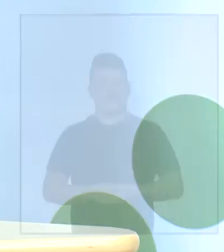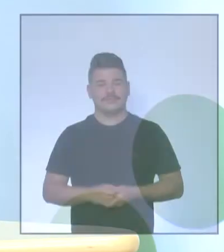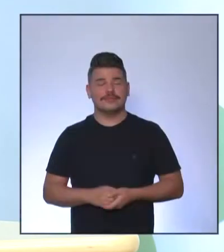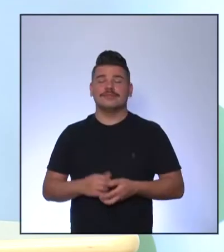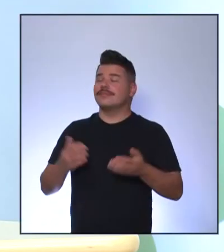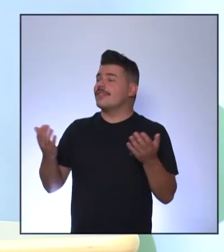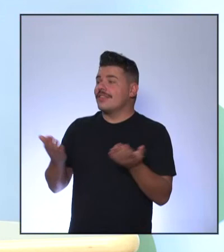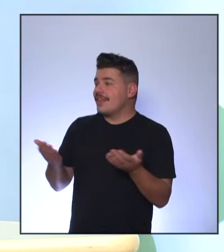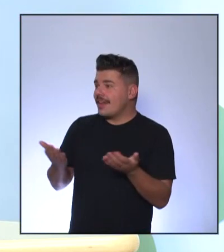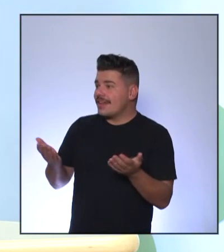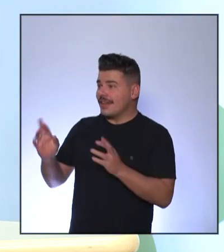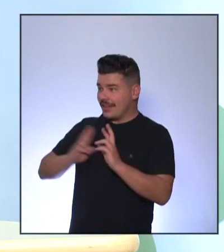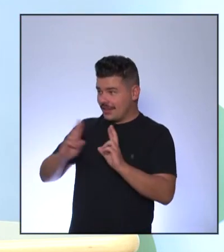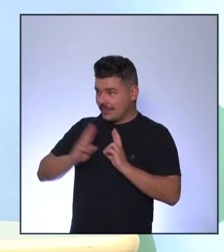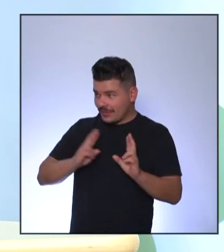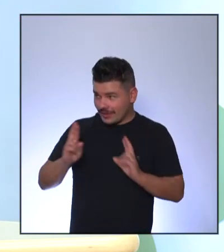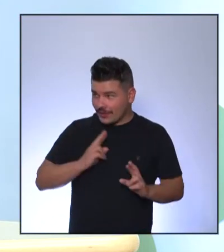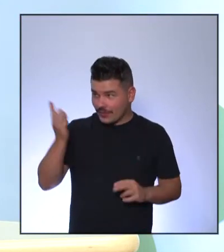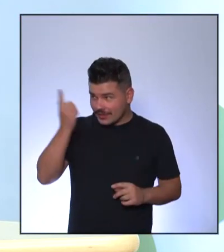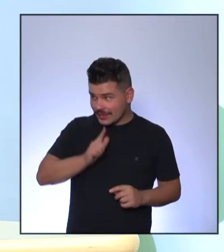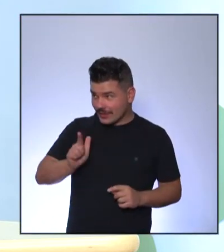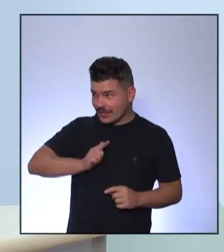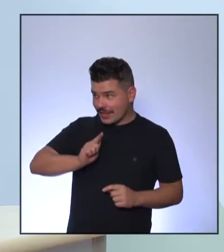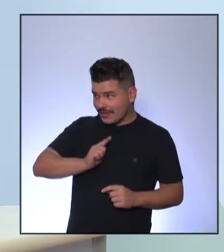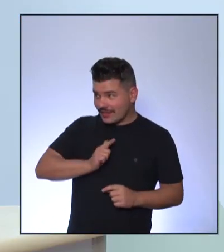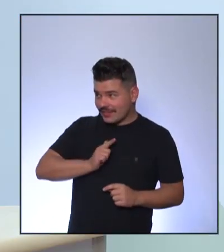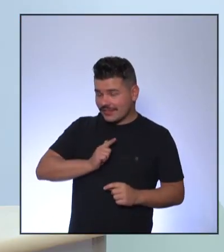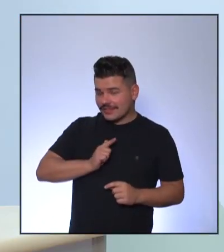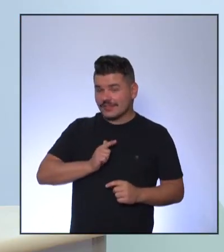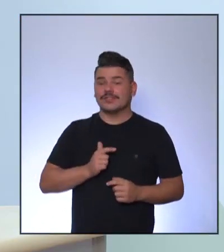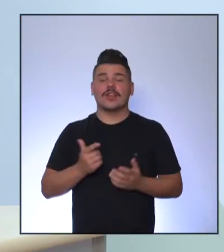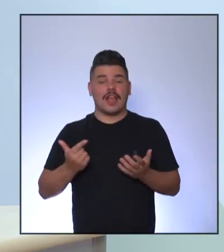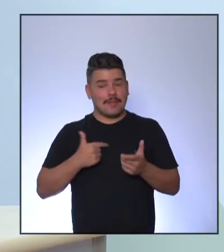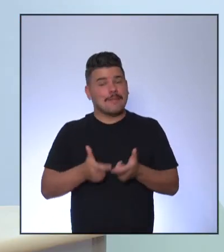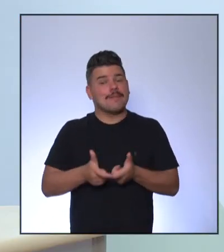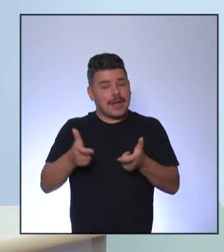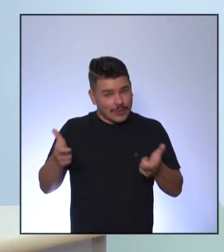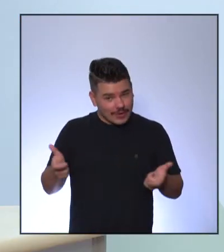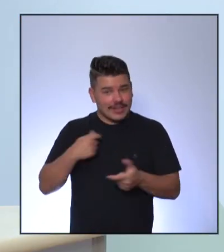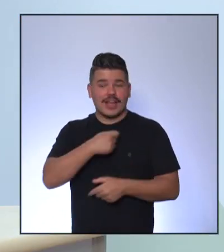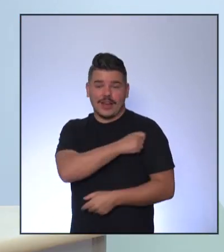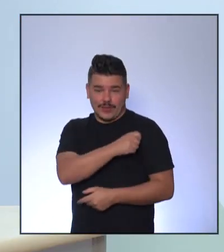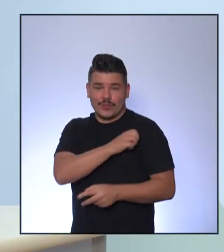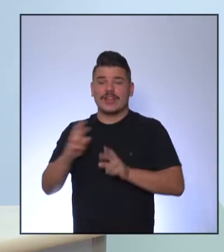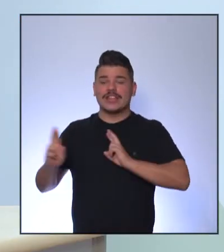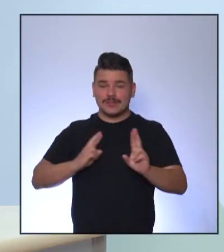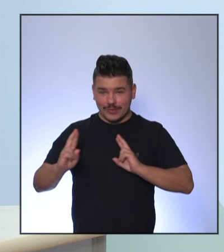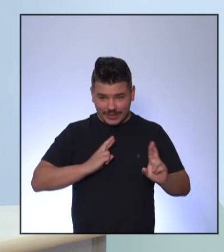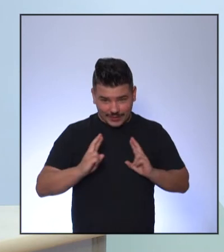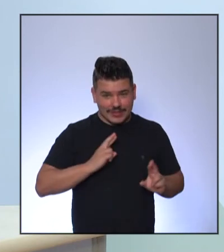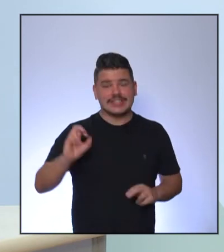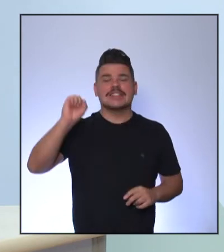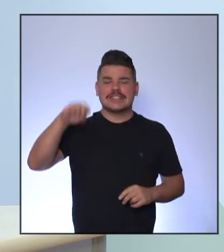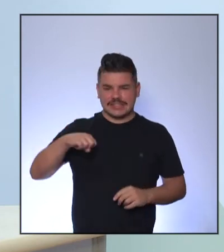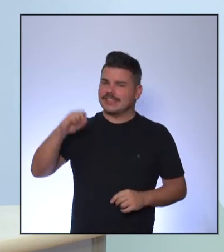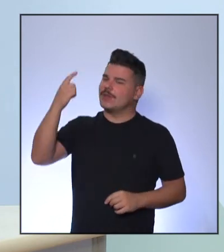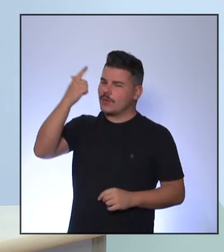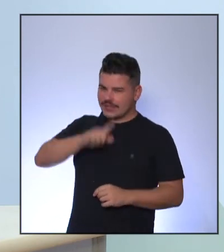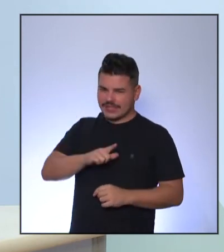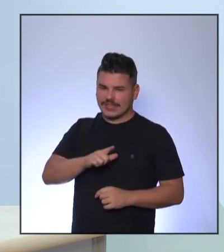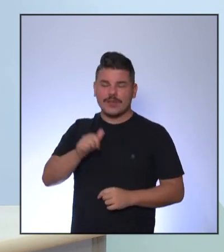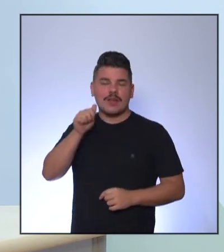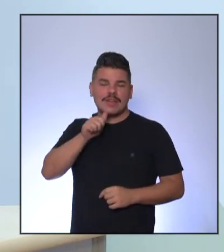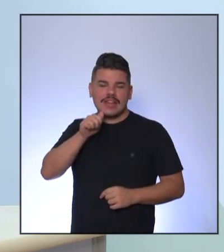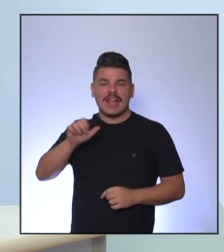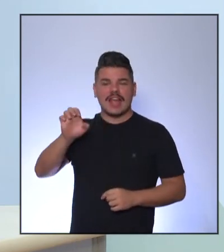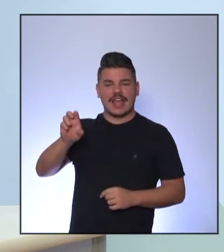E aí, Denise, os alunos conseguiram realizar as atividades? Olha, a maioria dos estudantes colocaram que sim. A Evelyn colocou